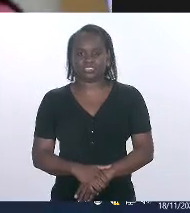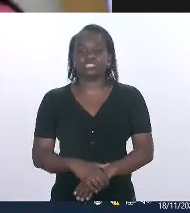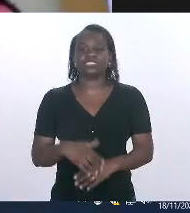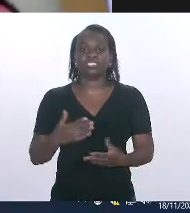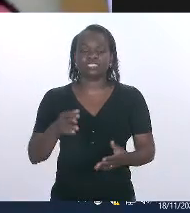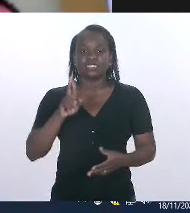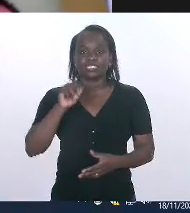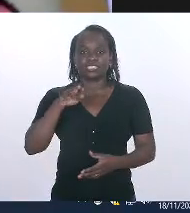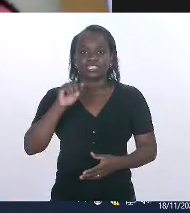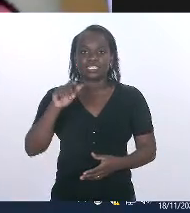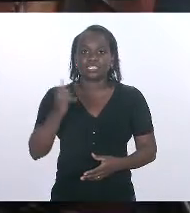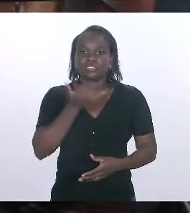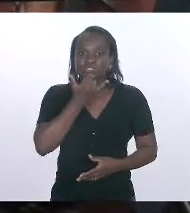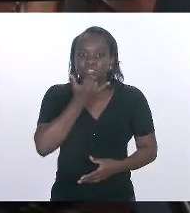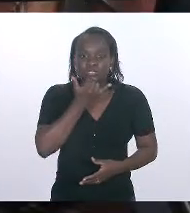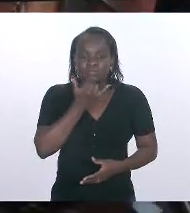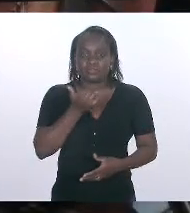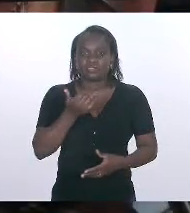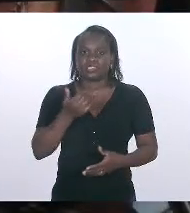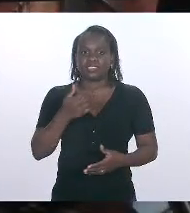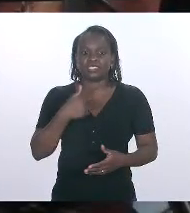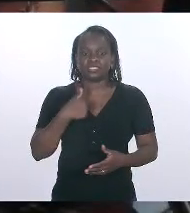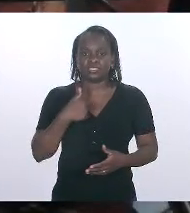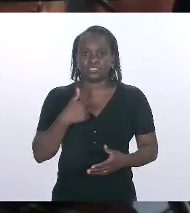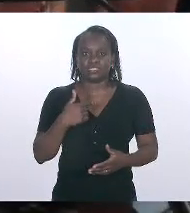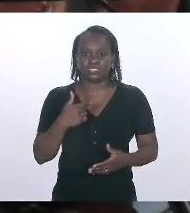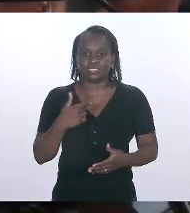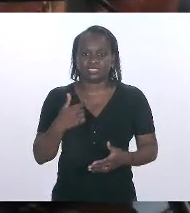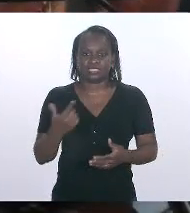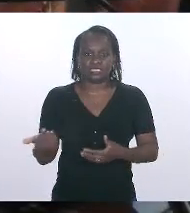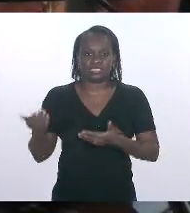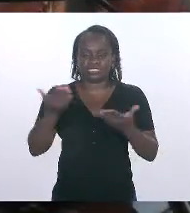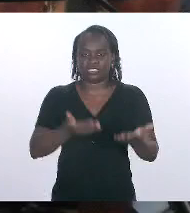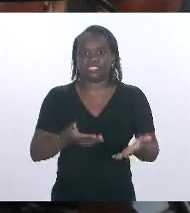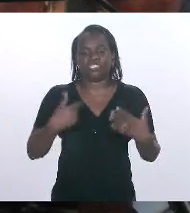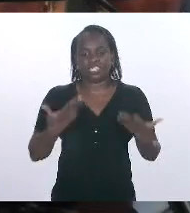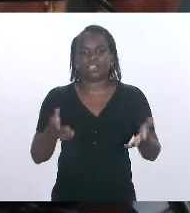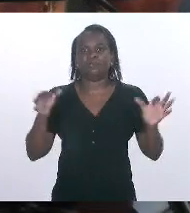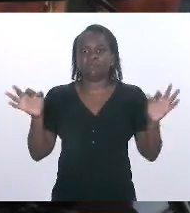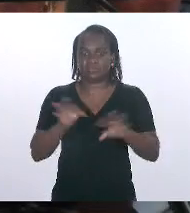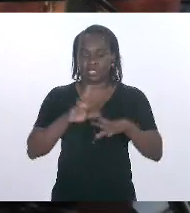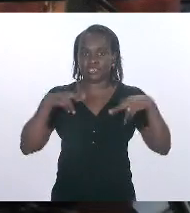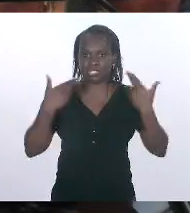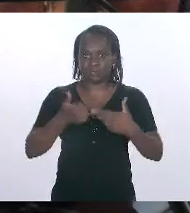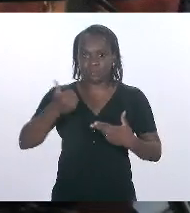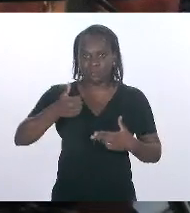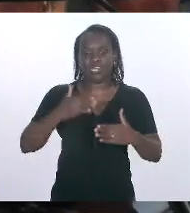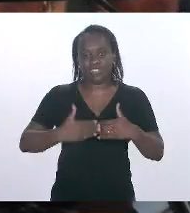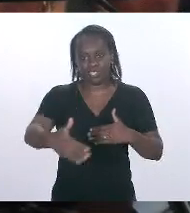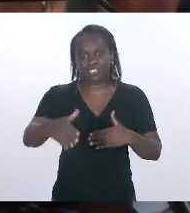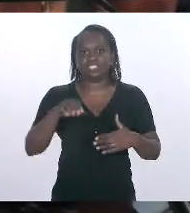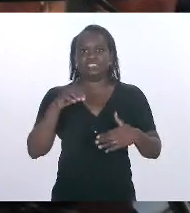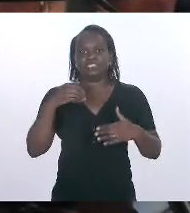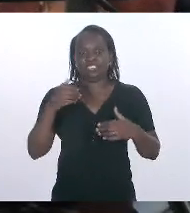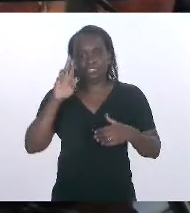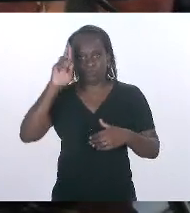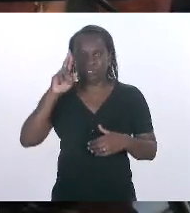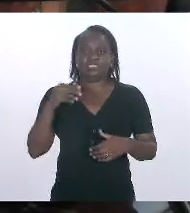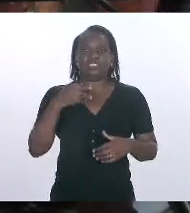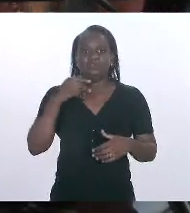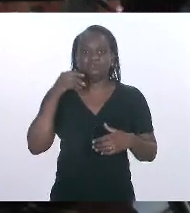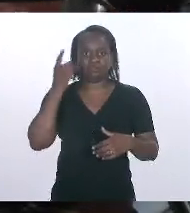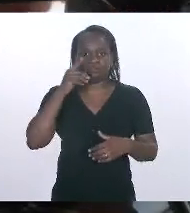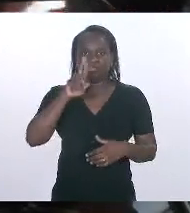Renata, eu acho que eu não passei a expediente final, então encerro a sessão ordinária e passo ao expediente final com a palavra a deputada